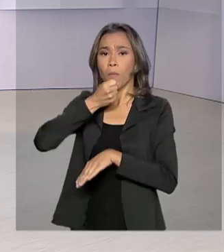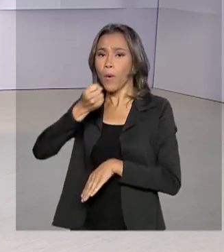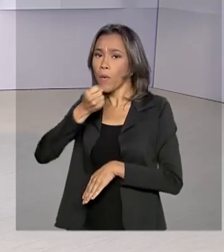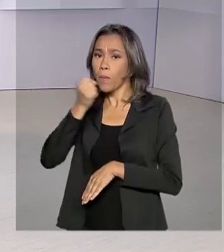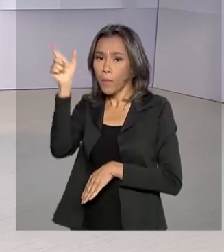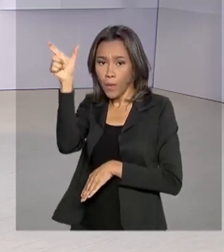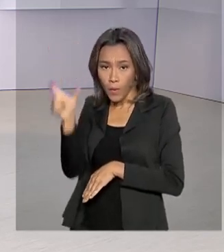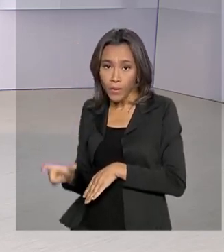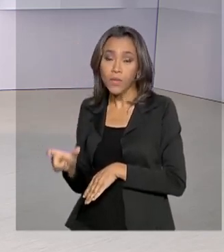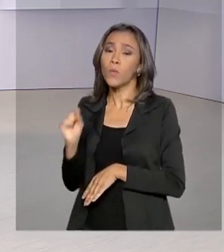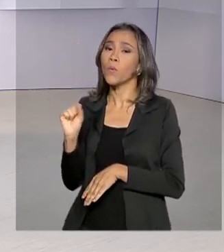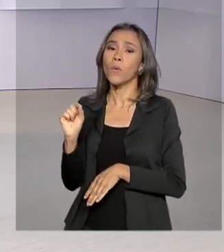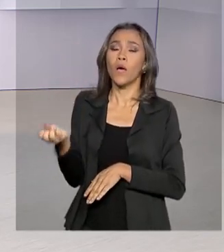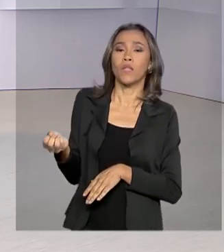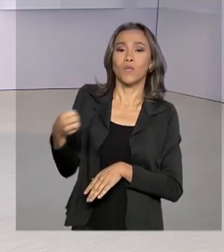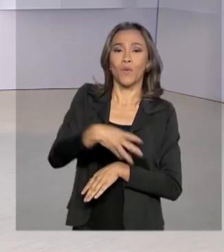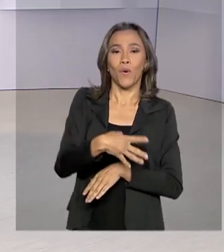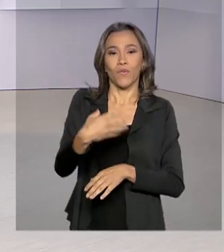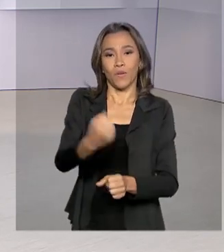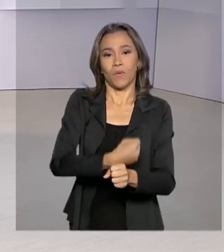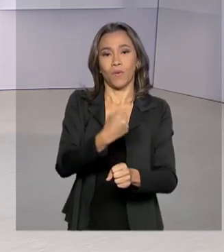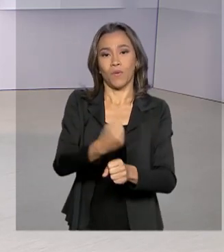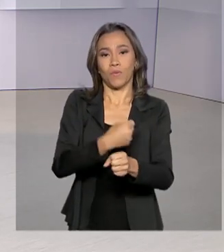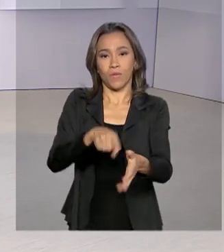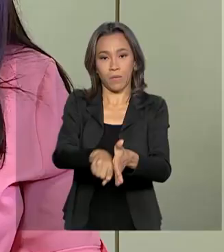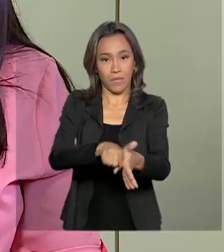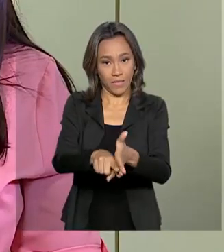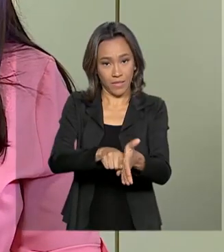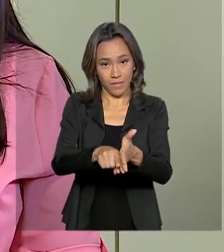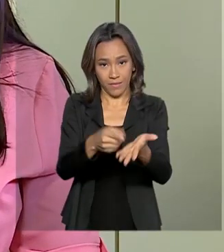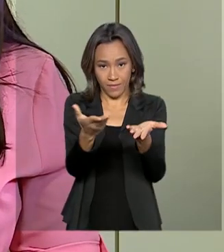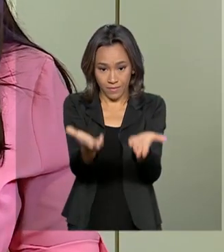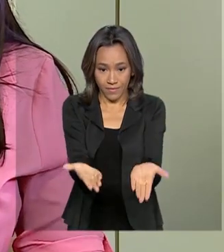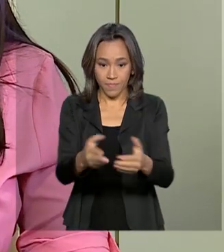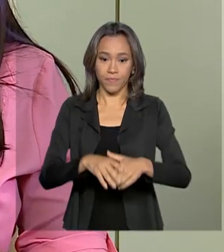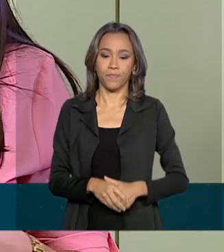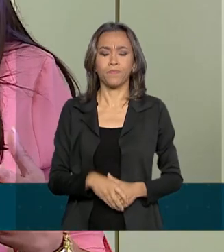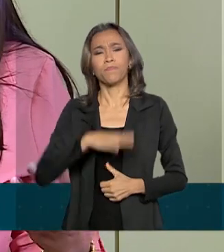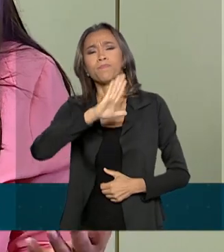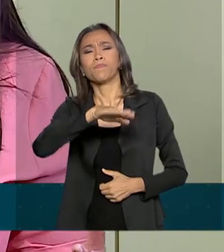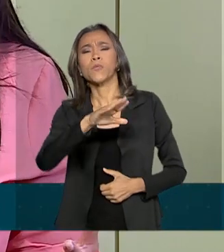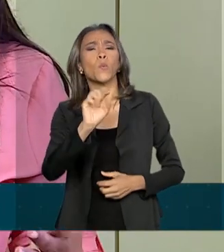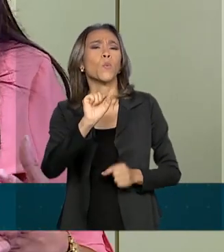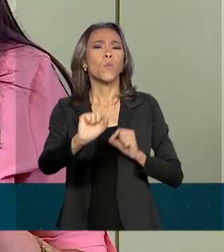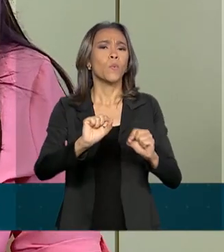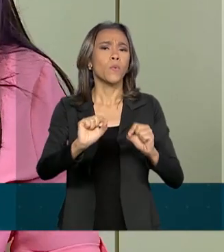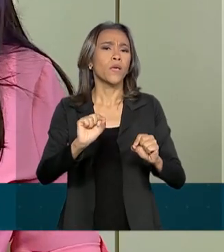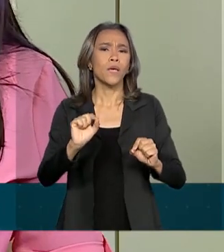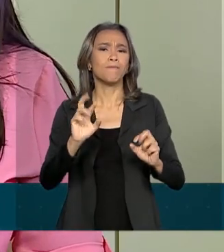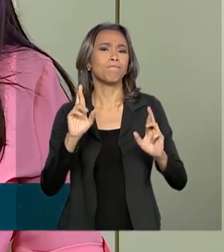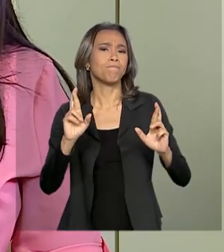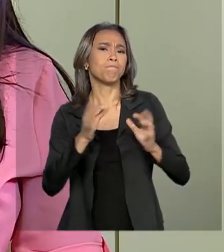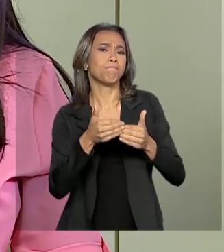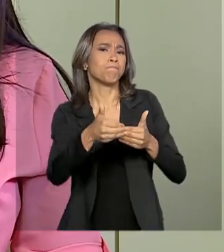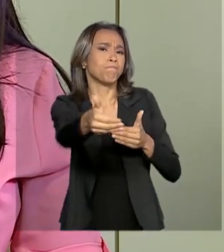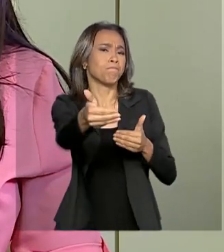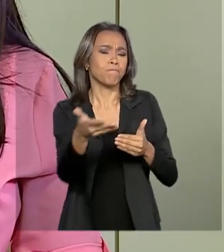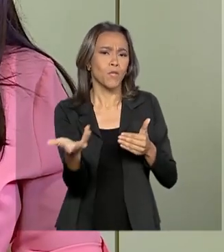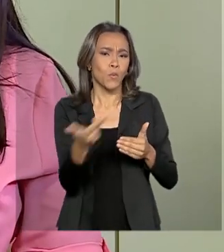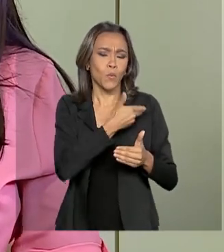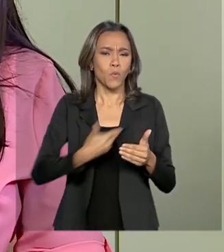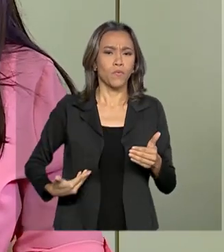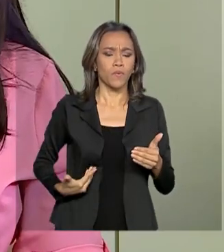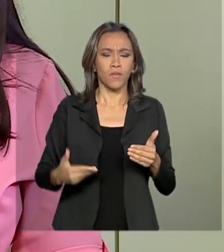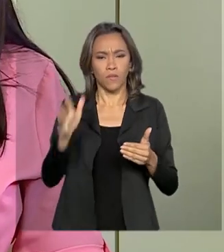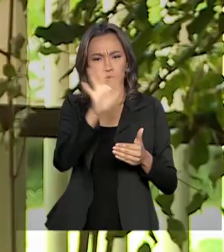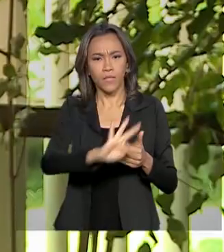Fernandes sobre a nova base brasileira. Qual a expectativa do governo federal em relação a essa inauguração,